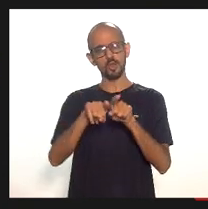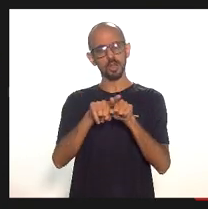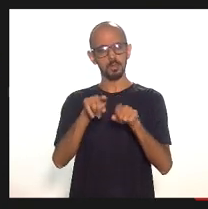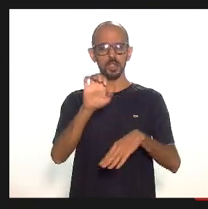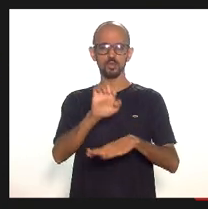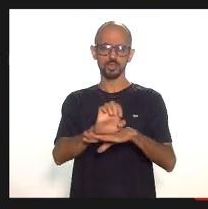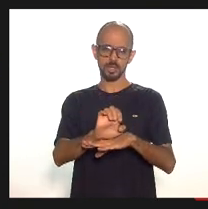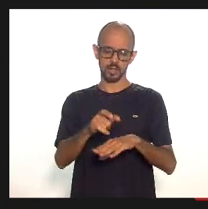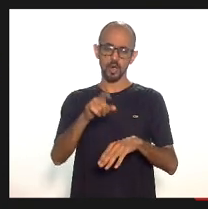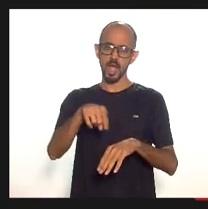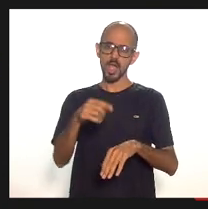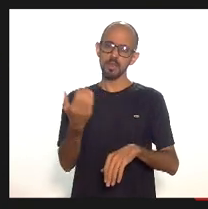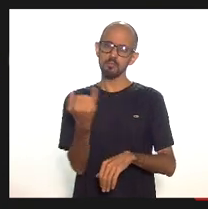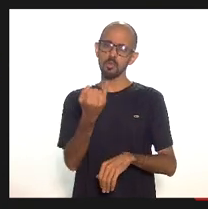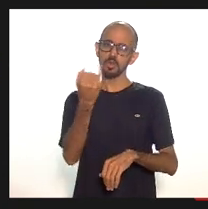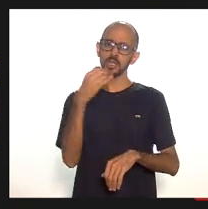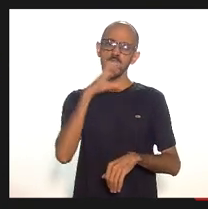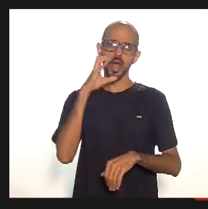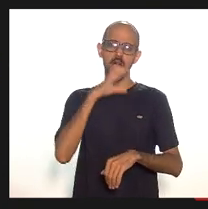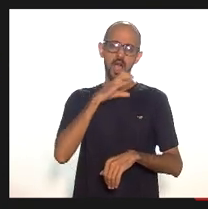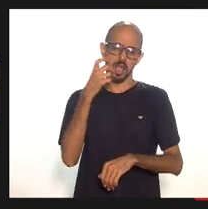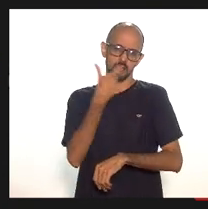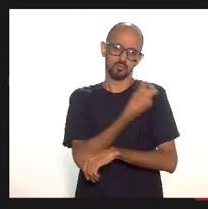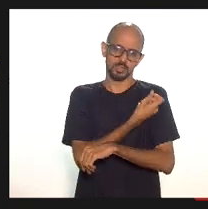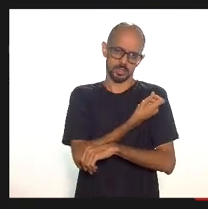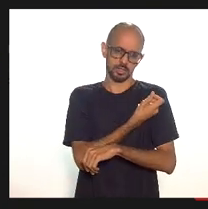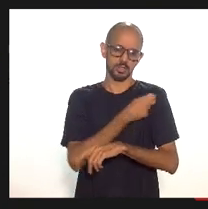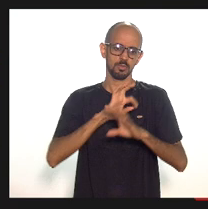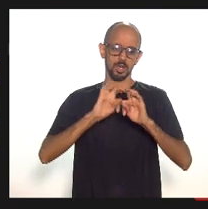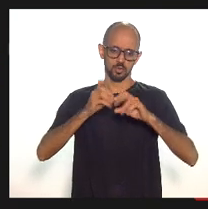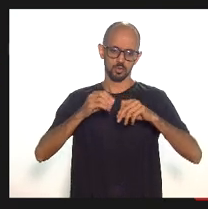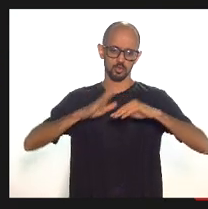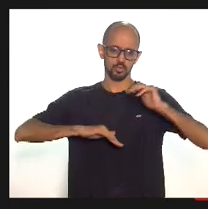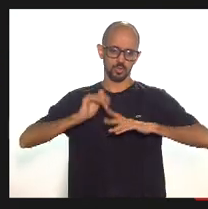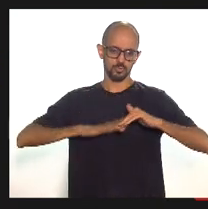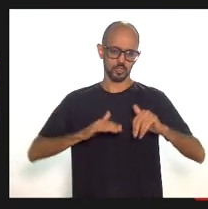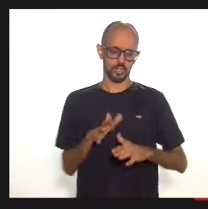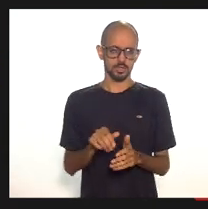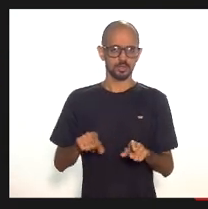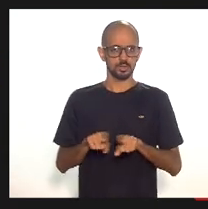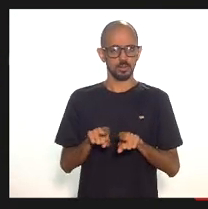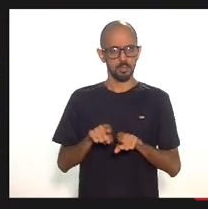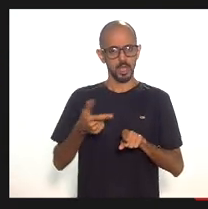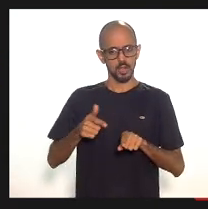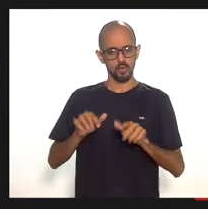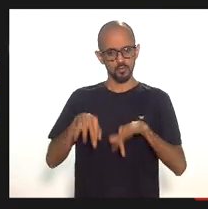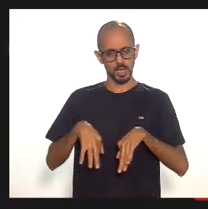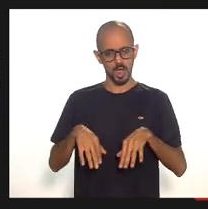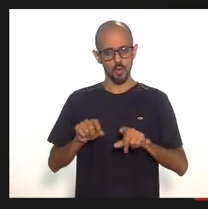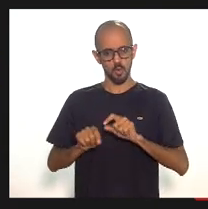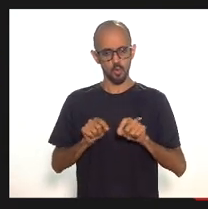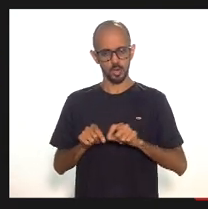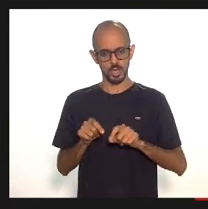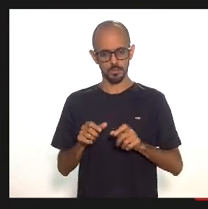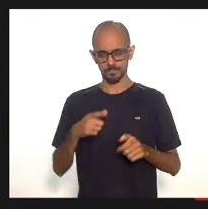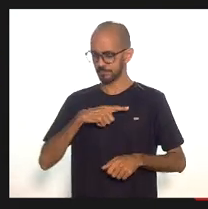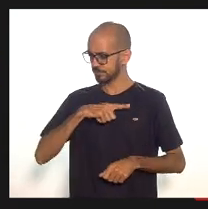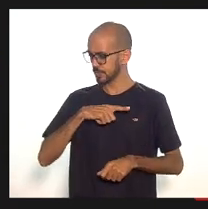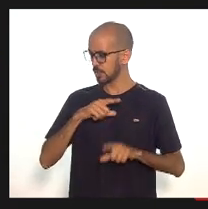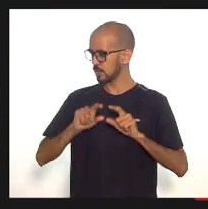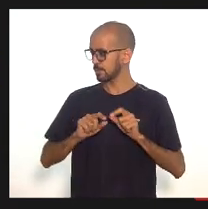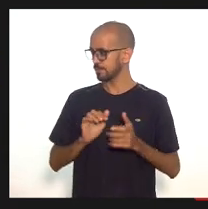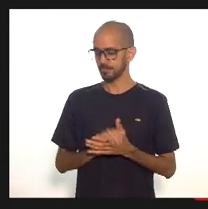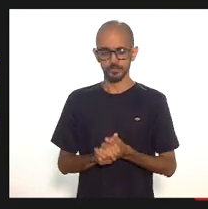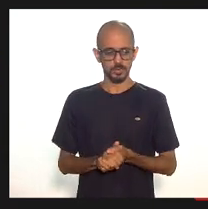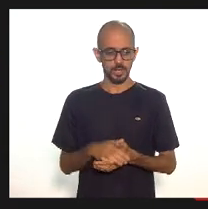importante acelerar esse processo de vacinação para todos os profissionais da saúde. E o último ponto é que a gente viu